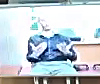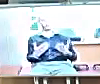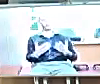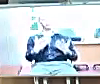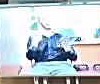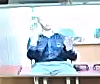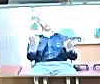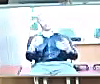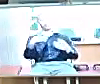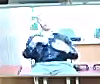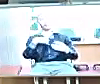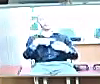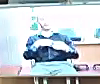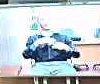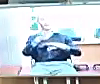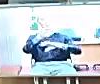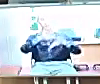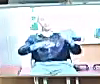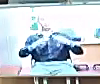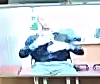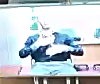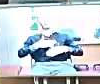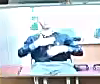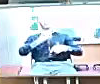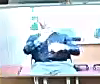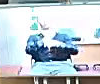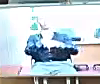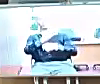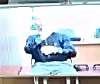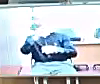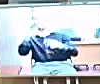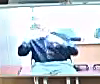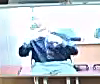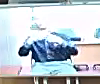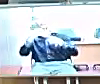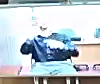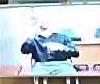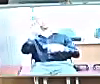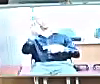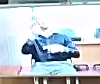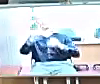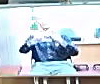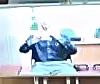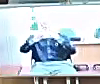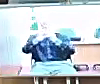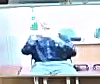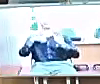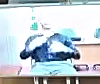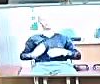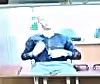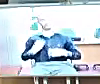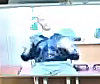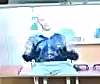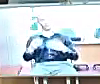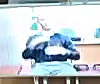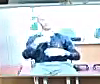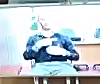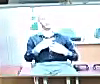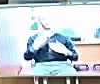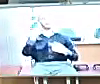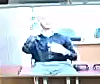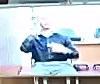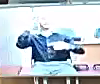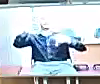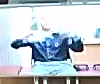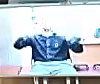então isso foi um pouco que pacificado é desde dada a promulgação dessa lei que está vigente agora então a gente vê as discussões